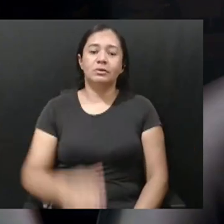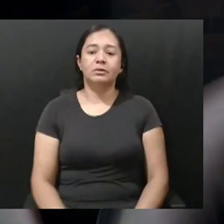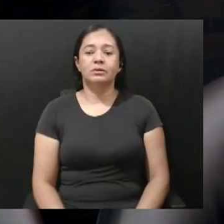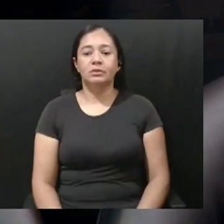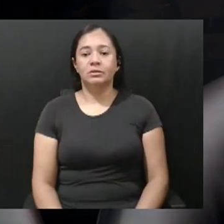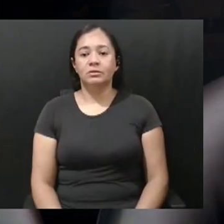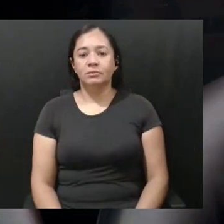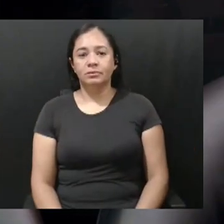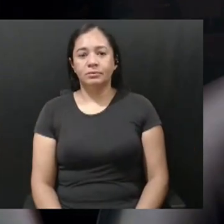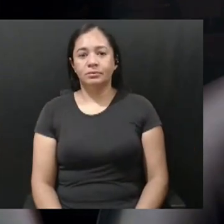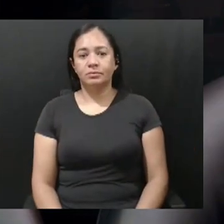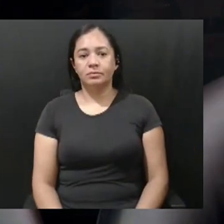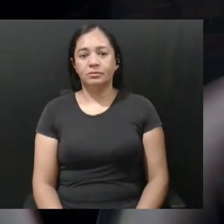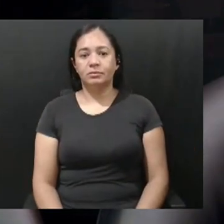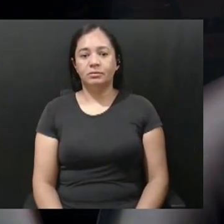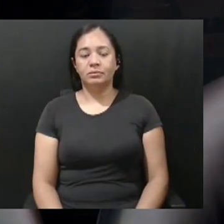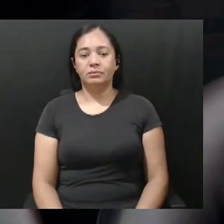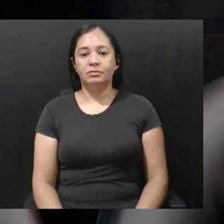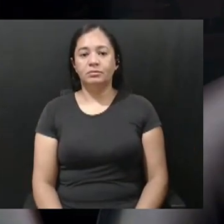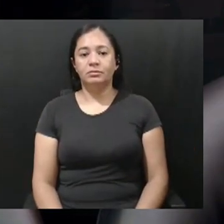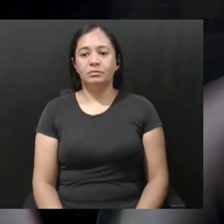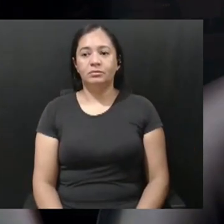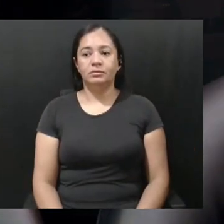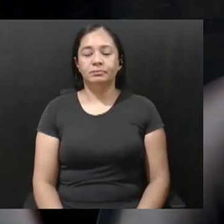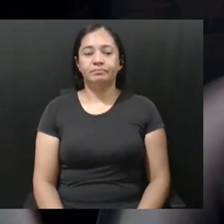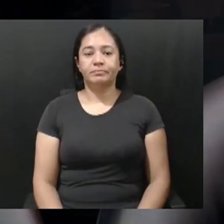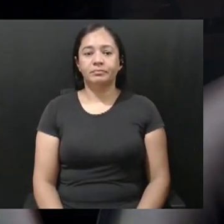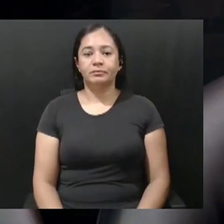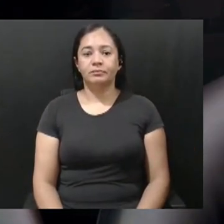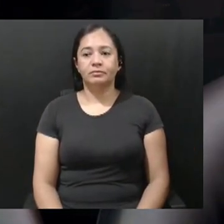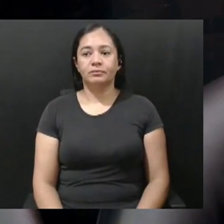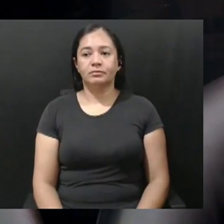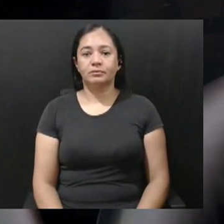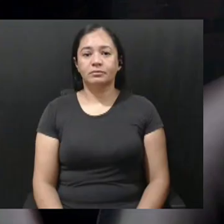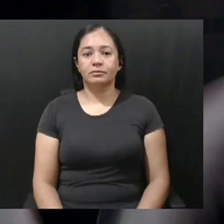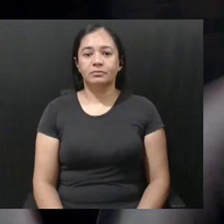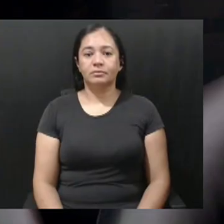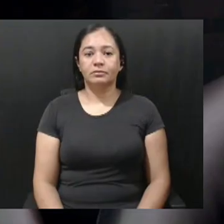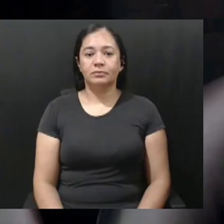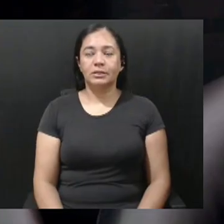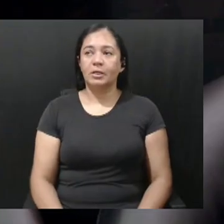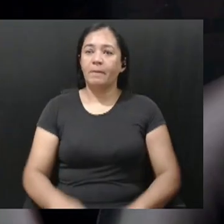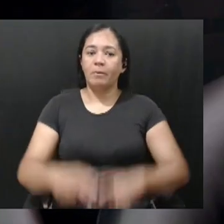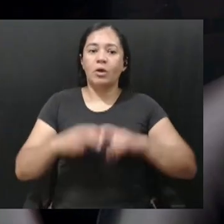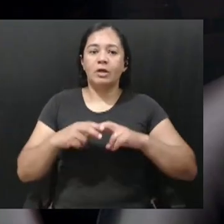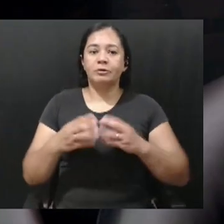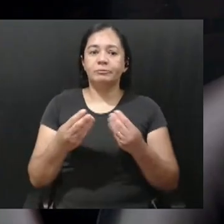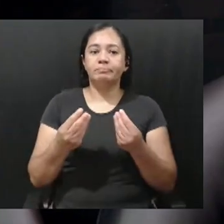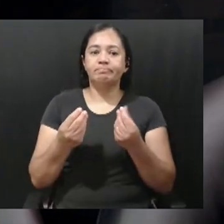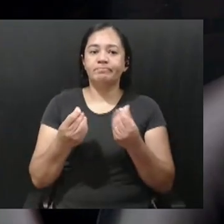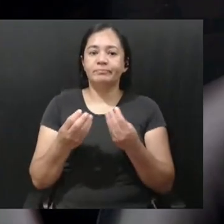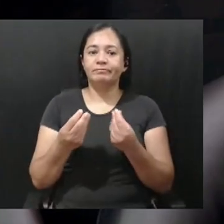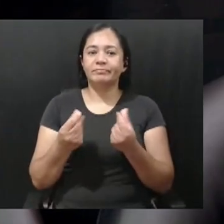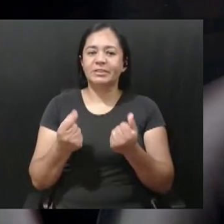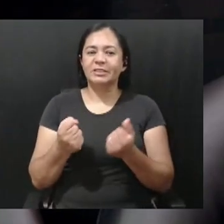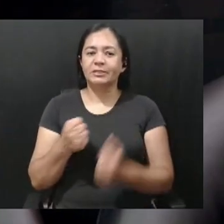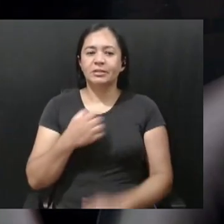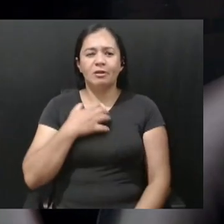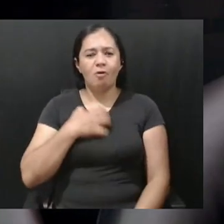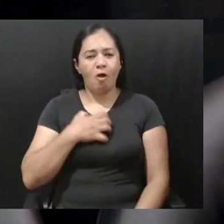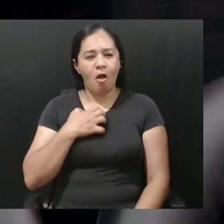ah, por, por aquele, não vou usar a palavra ódio, né? Mas por aquela raiva que você tem do outro, né? E